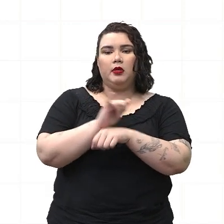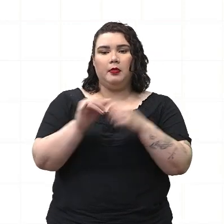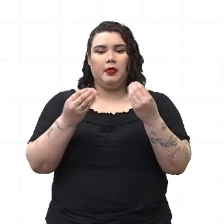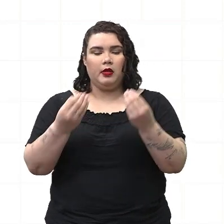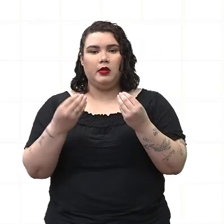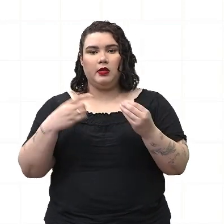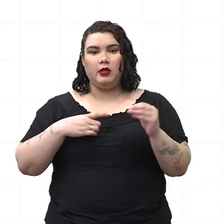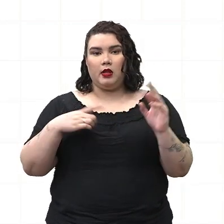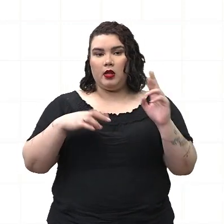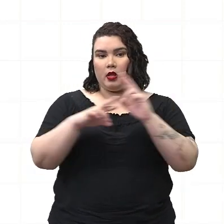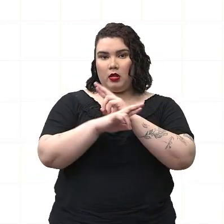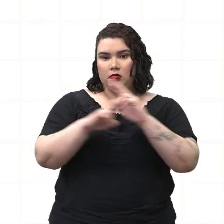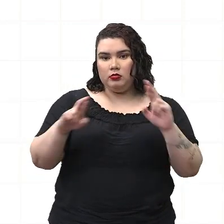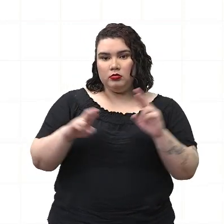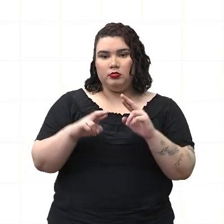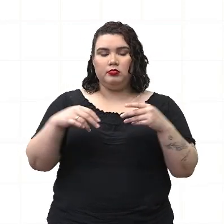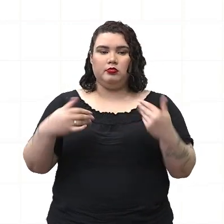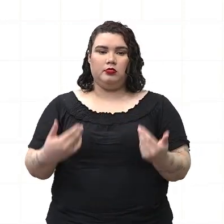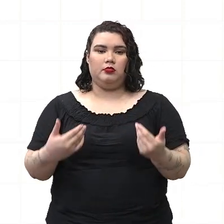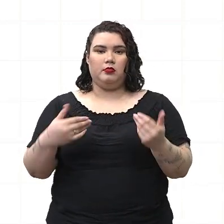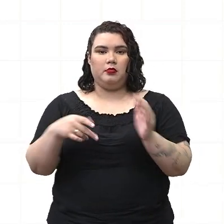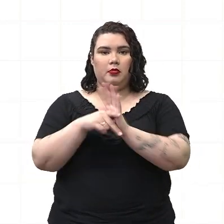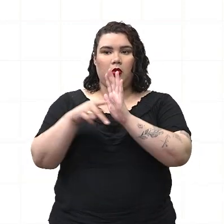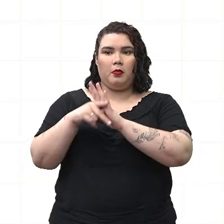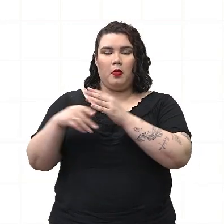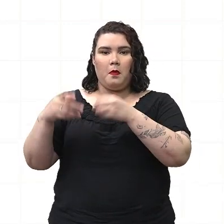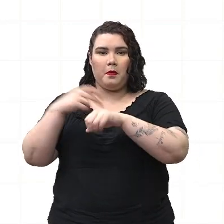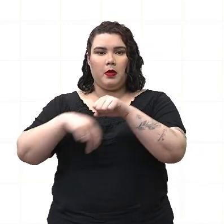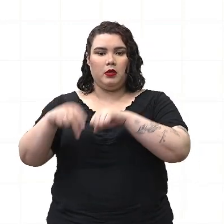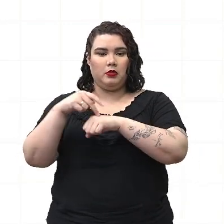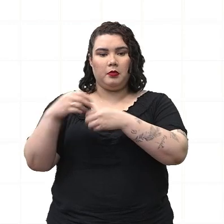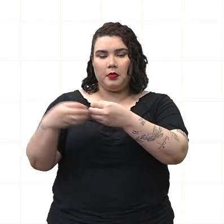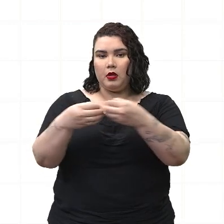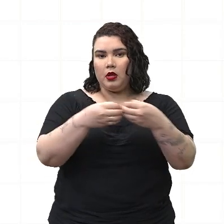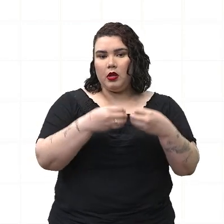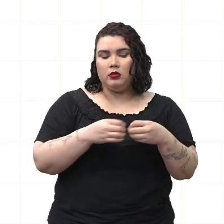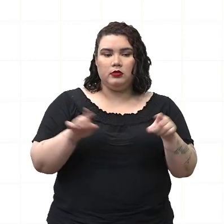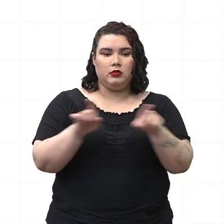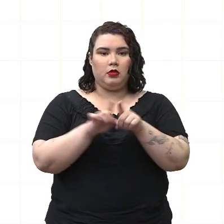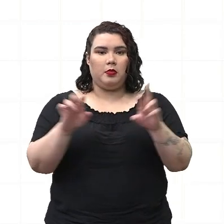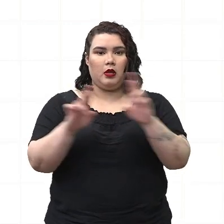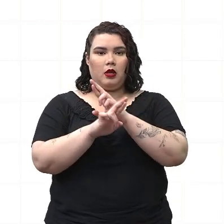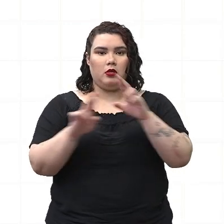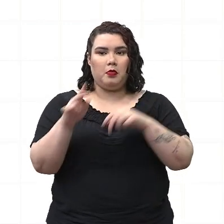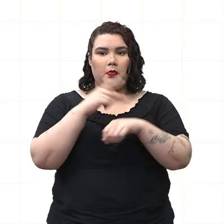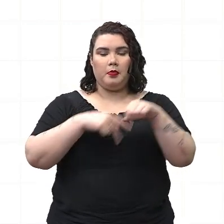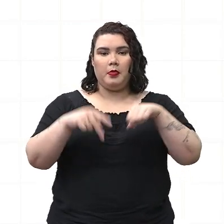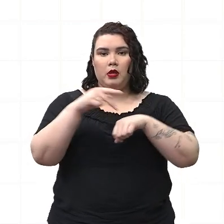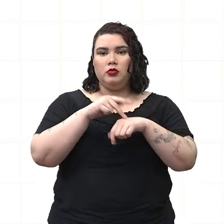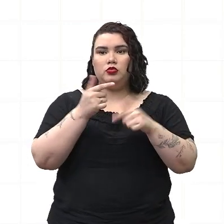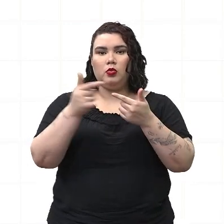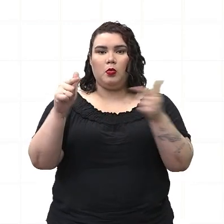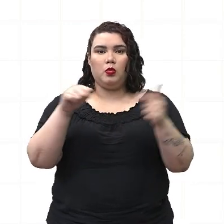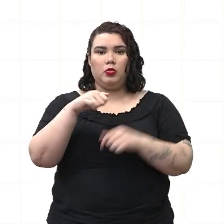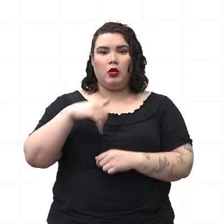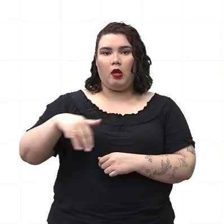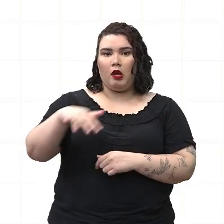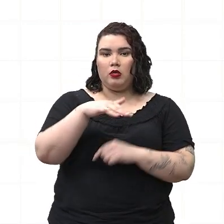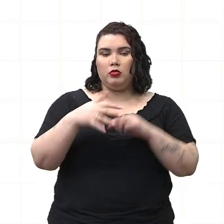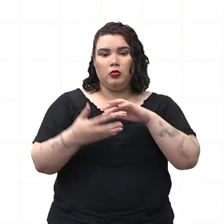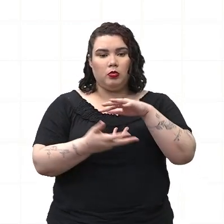se relacionar primeiro com seus vizinhos, para se relacionar com os países de outros continentes, para se relacionar com países